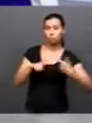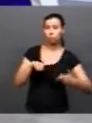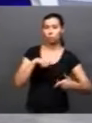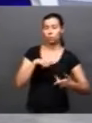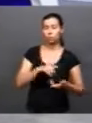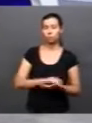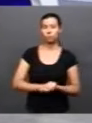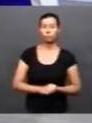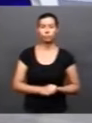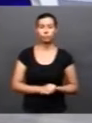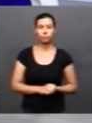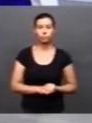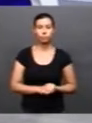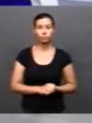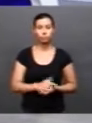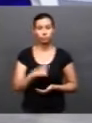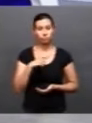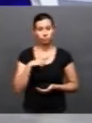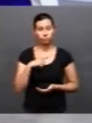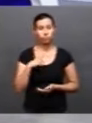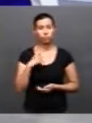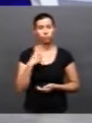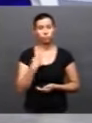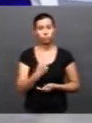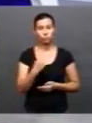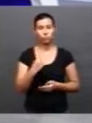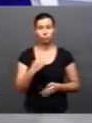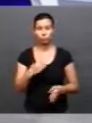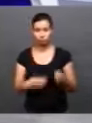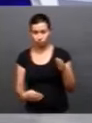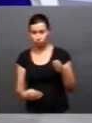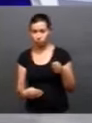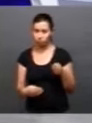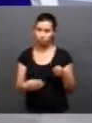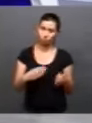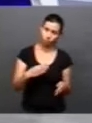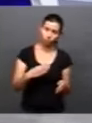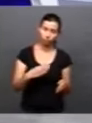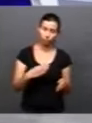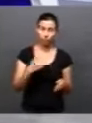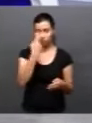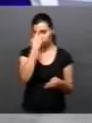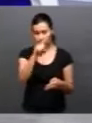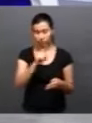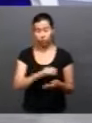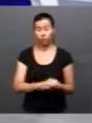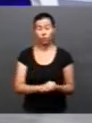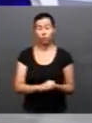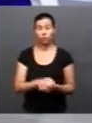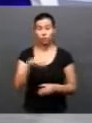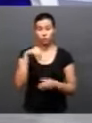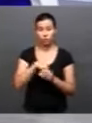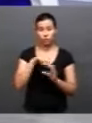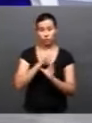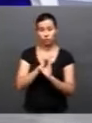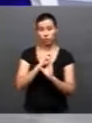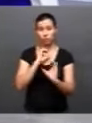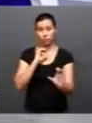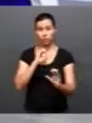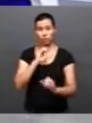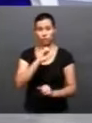agora aquele robô que foi idealizado aqui dentro da engenharia, o